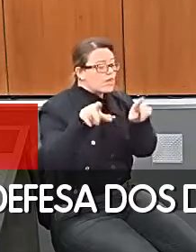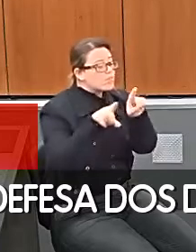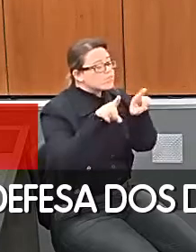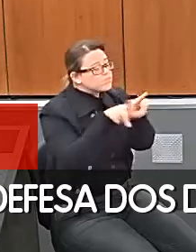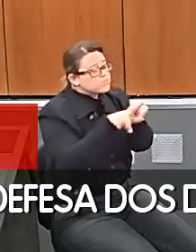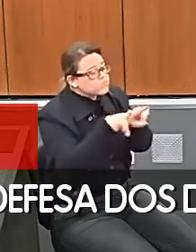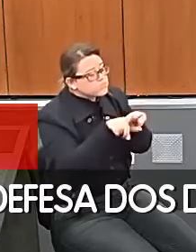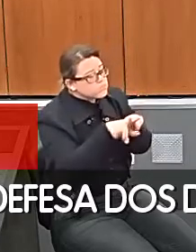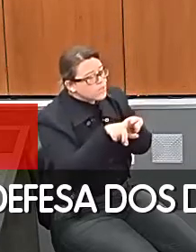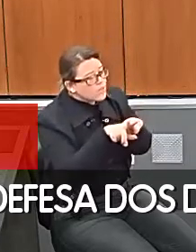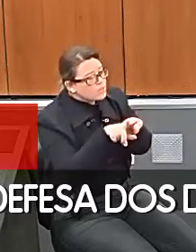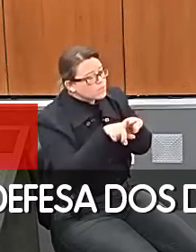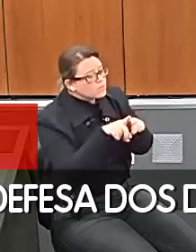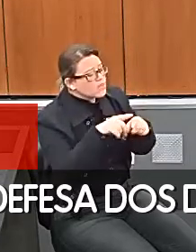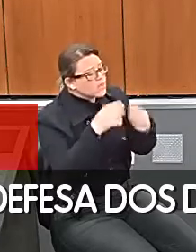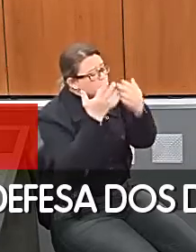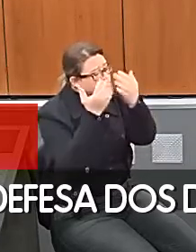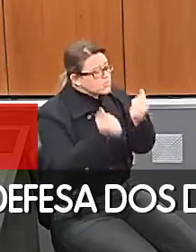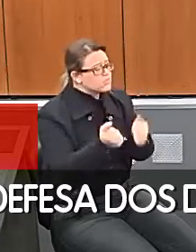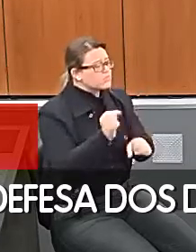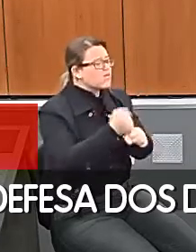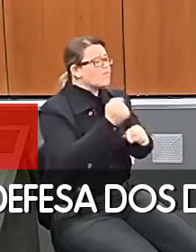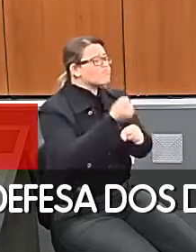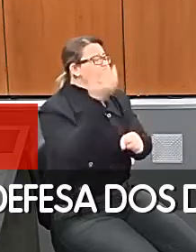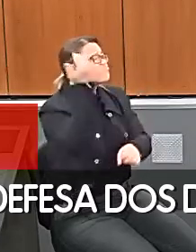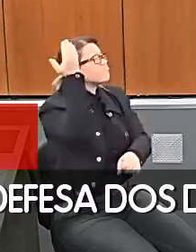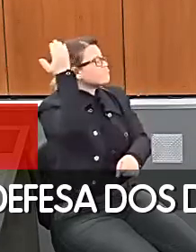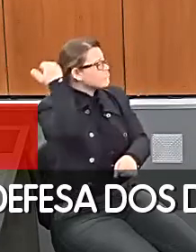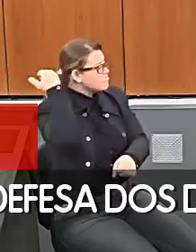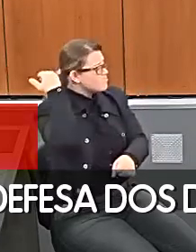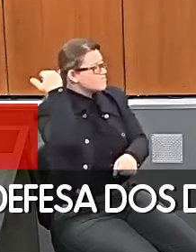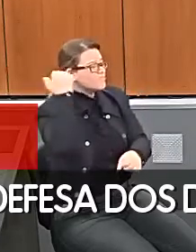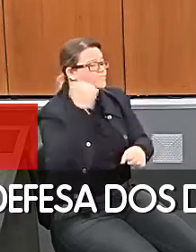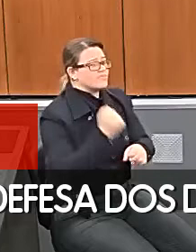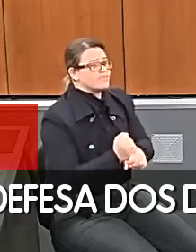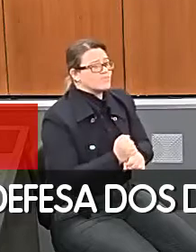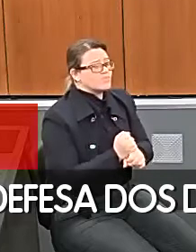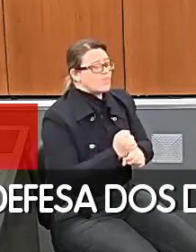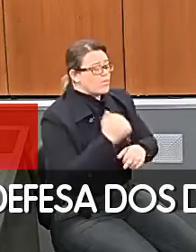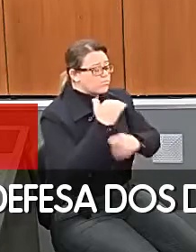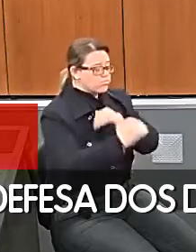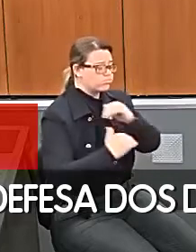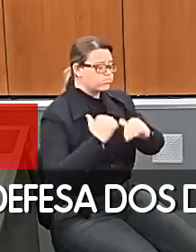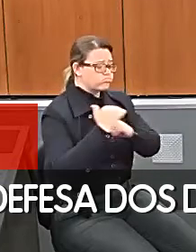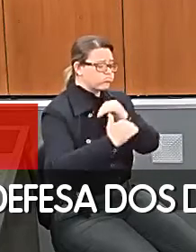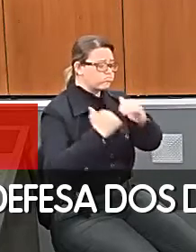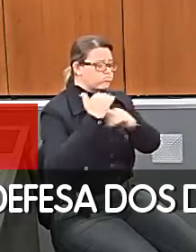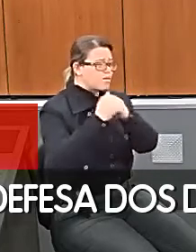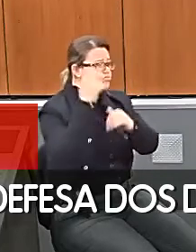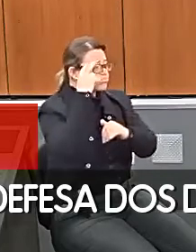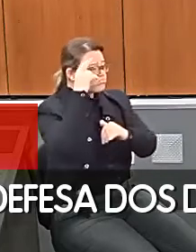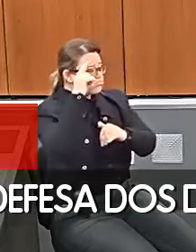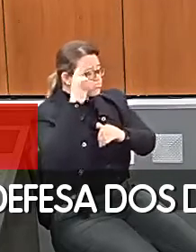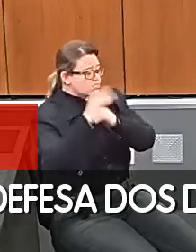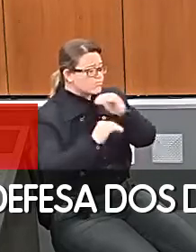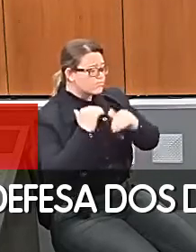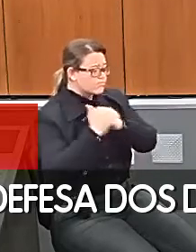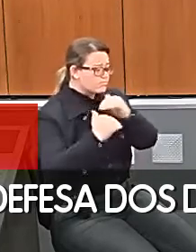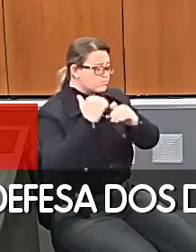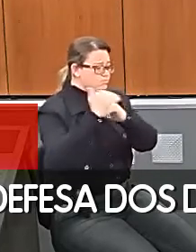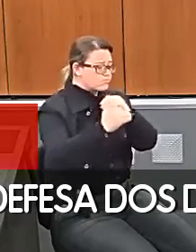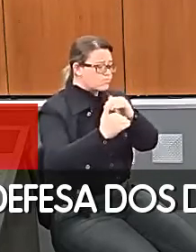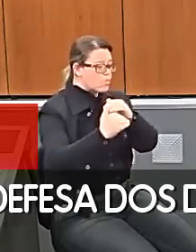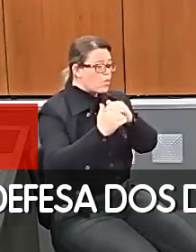reconhecimento já foi feito há muito tempo. Então, durante a história de Minas, em algum momento, houve